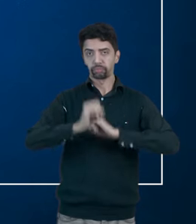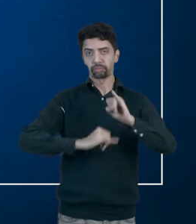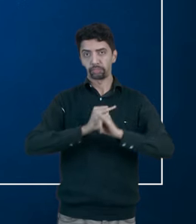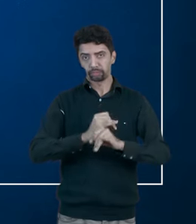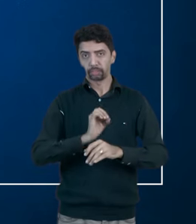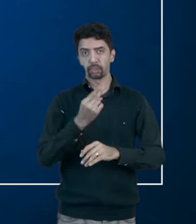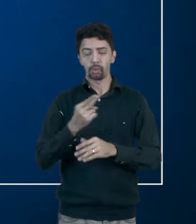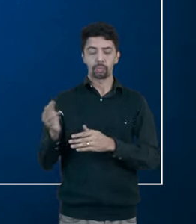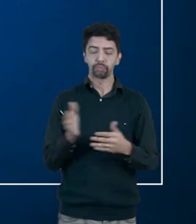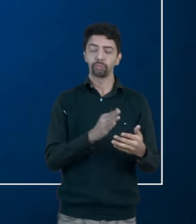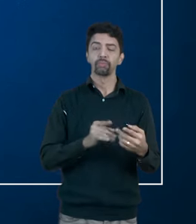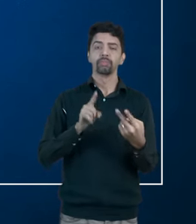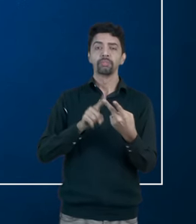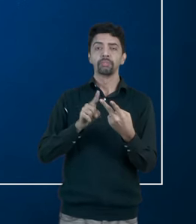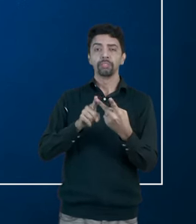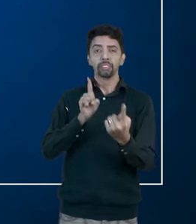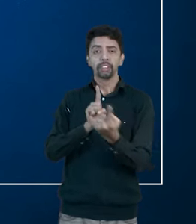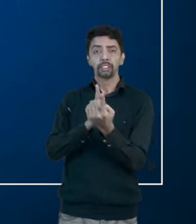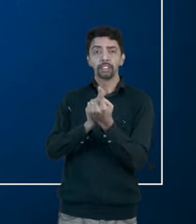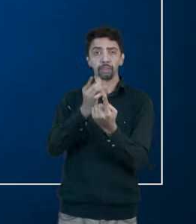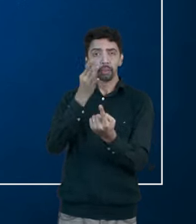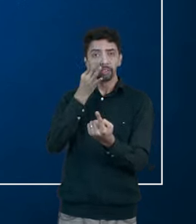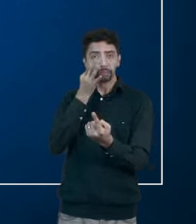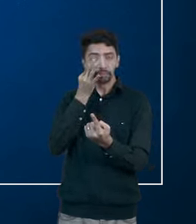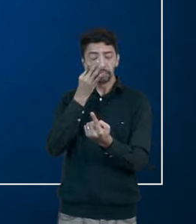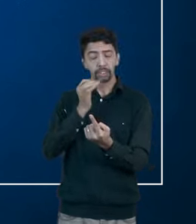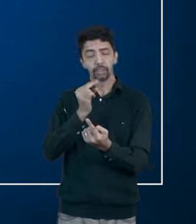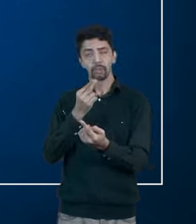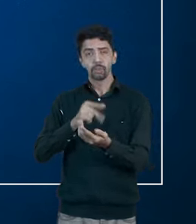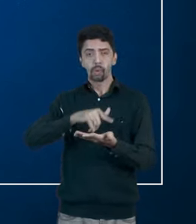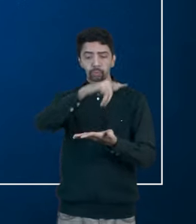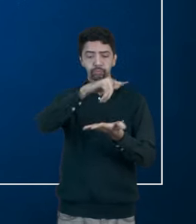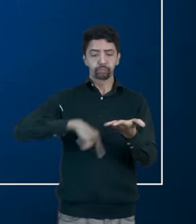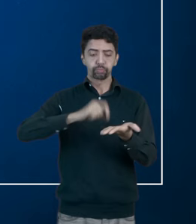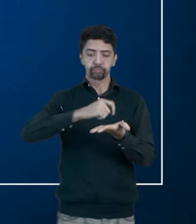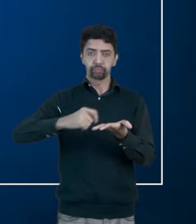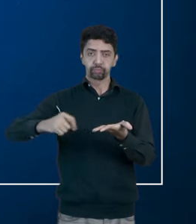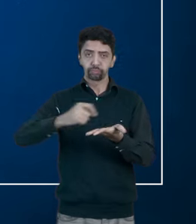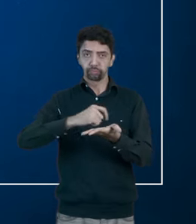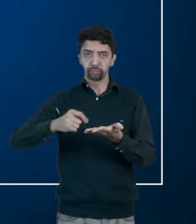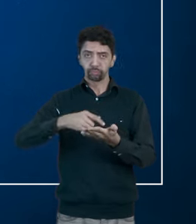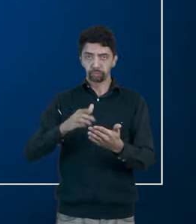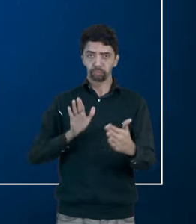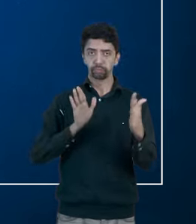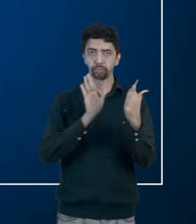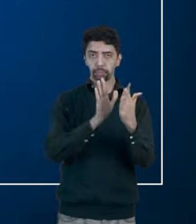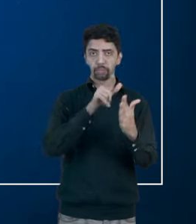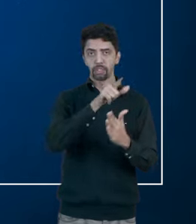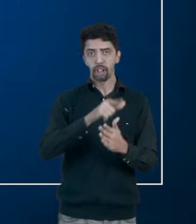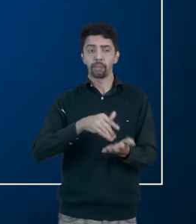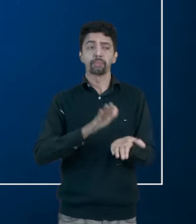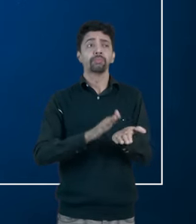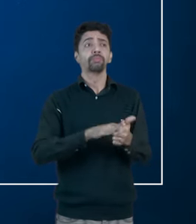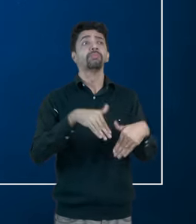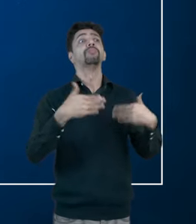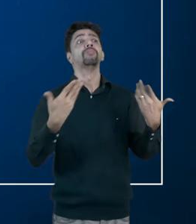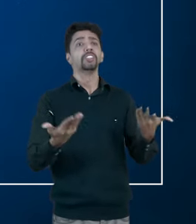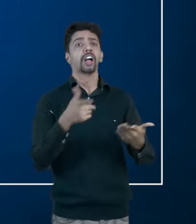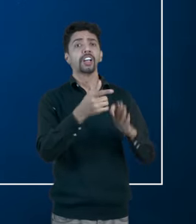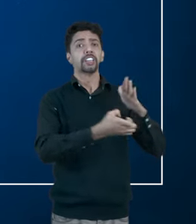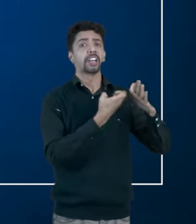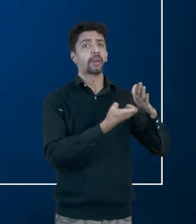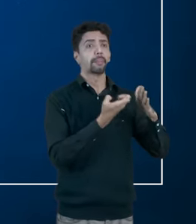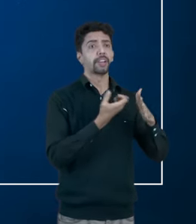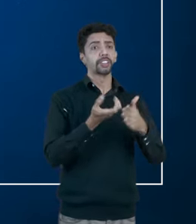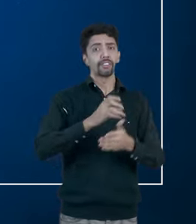atendimento presencial ou através de reclamação formal protocolado no órgão para exigir Manifesto da empresa em